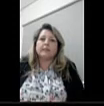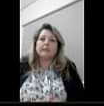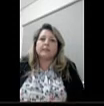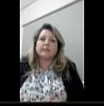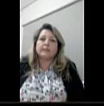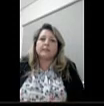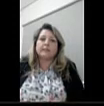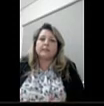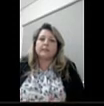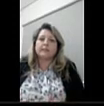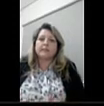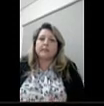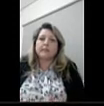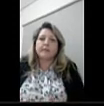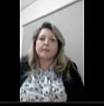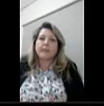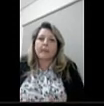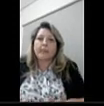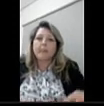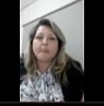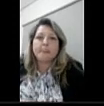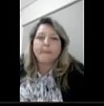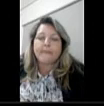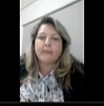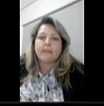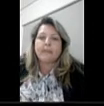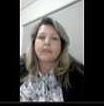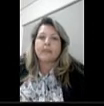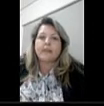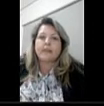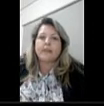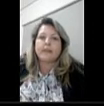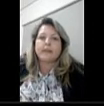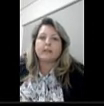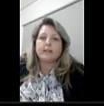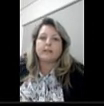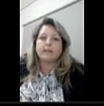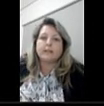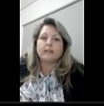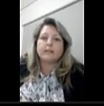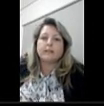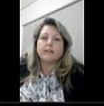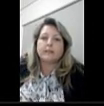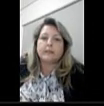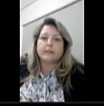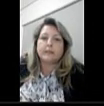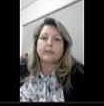Lívia, para mim, não está aparecendo. Mas já mudou aqui.